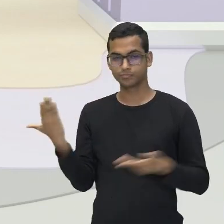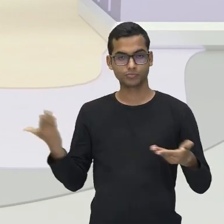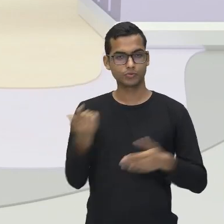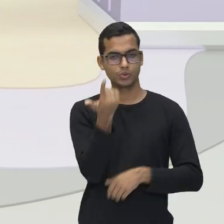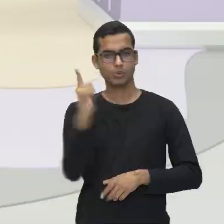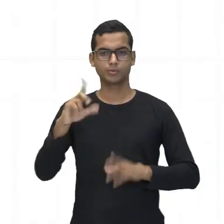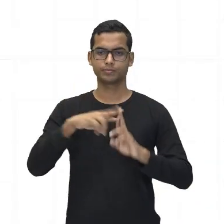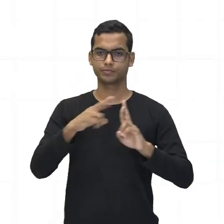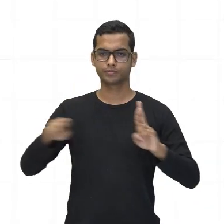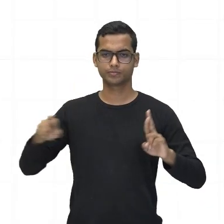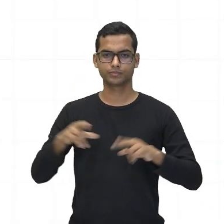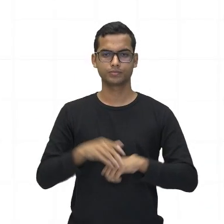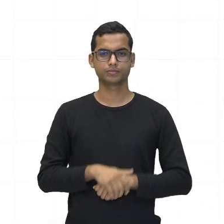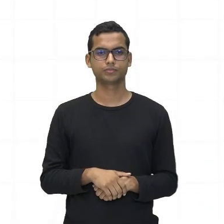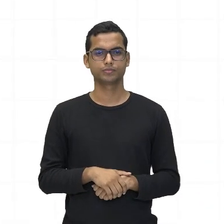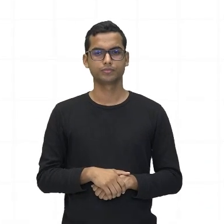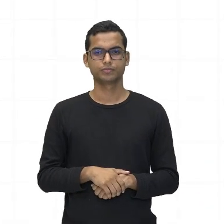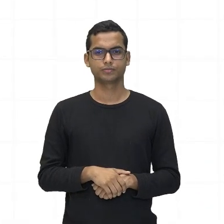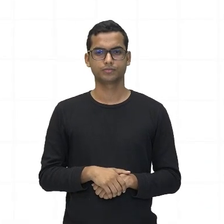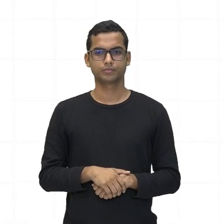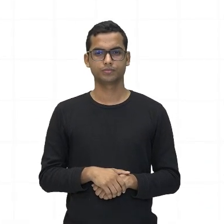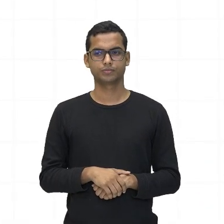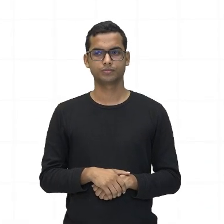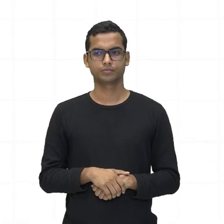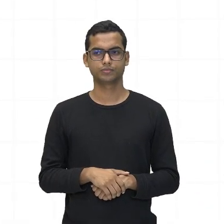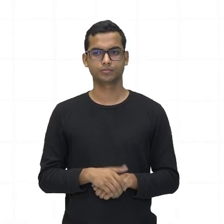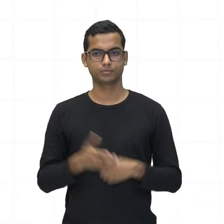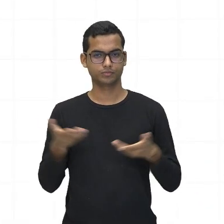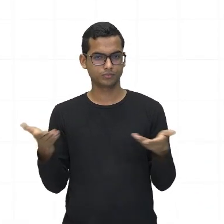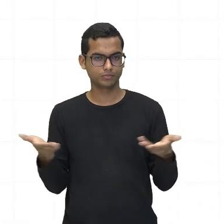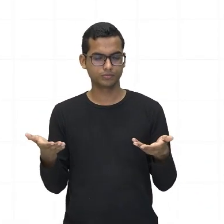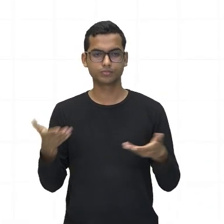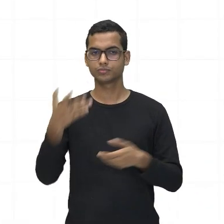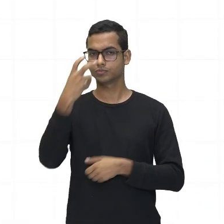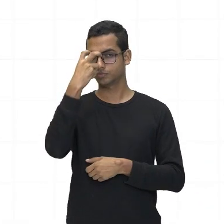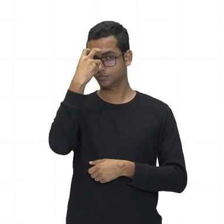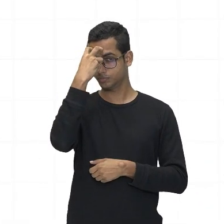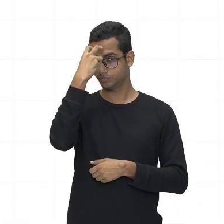religião. Vamos para o Oriente, para o